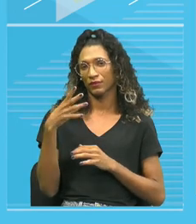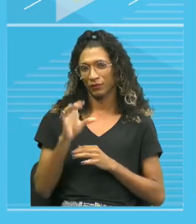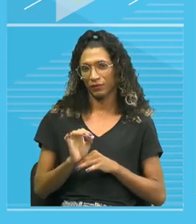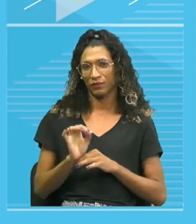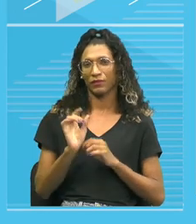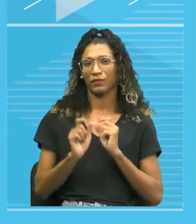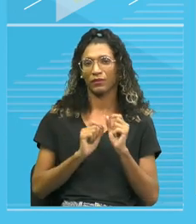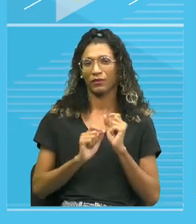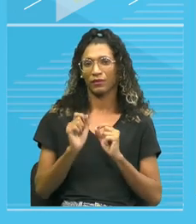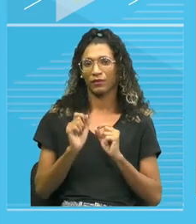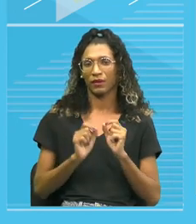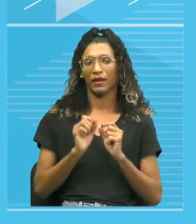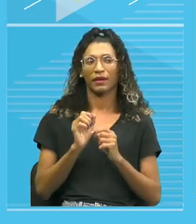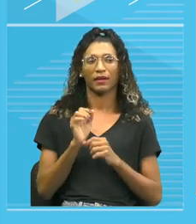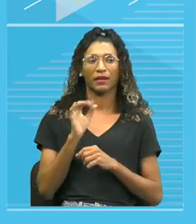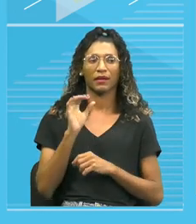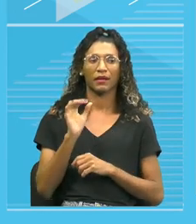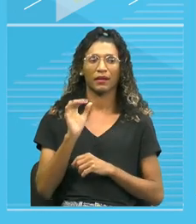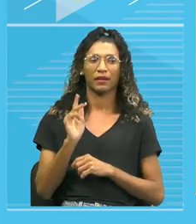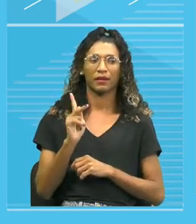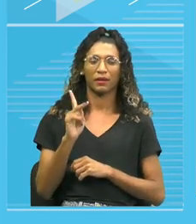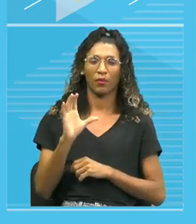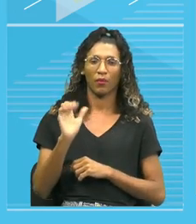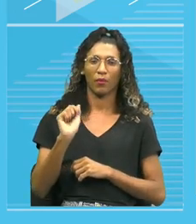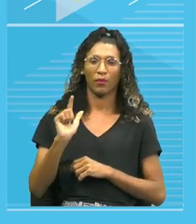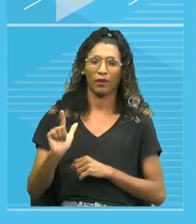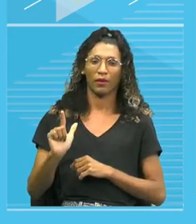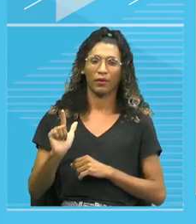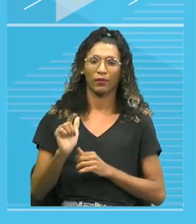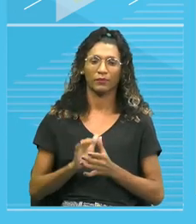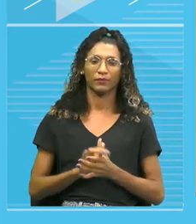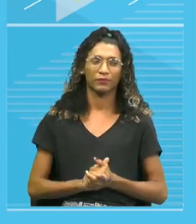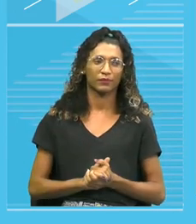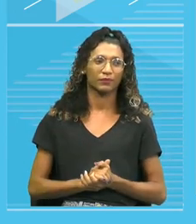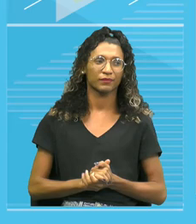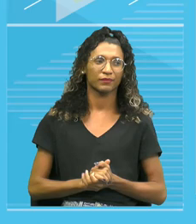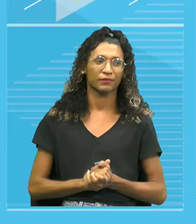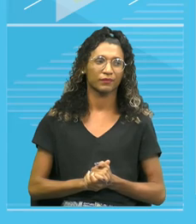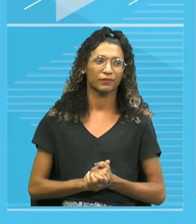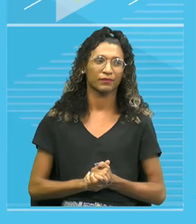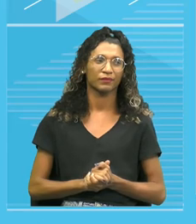quilo calorias vão ser emitidas em